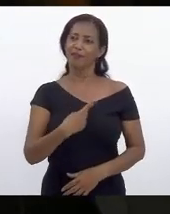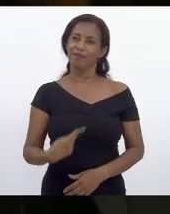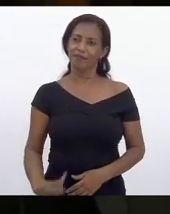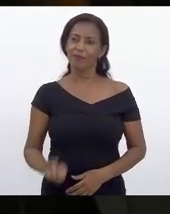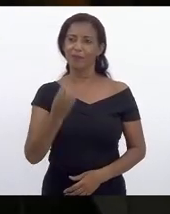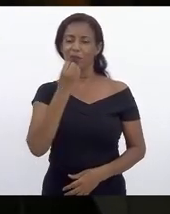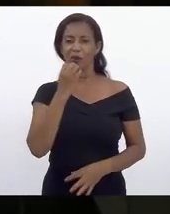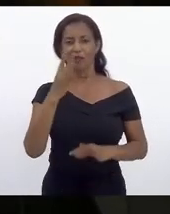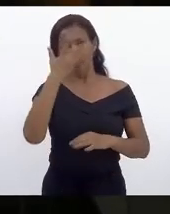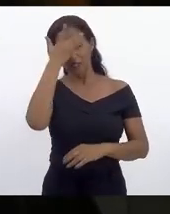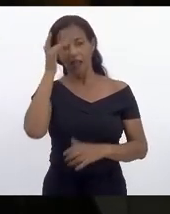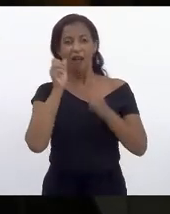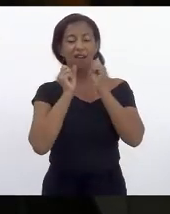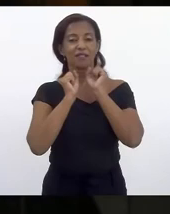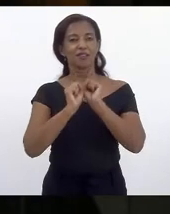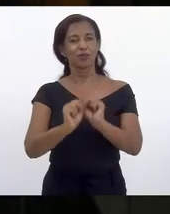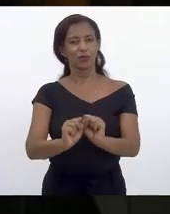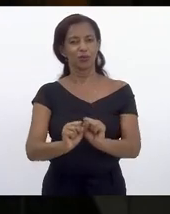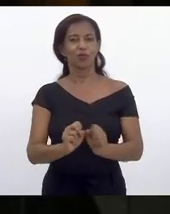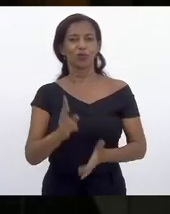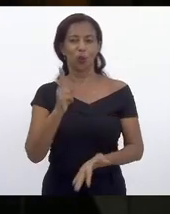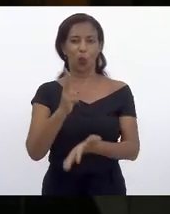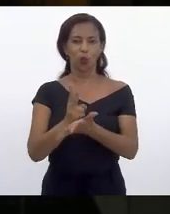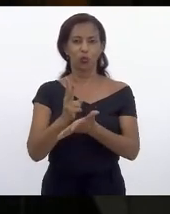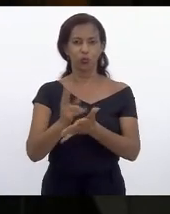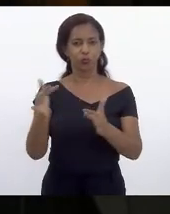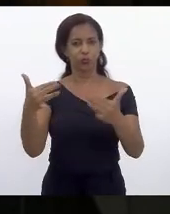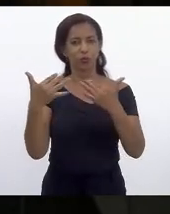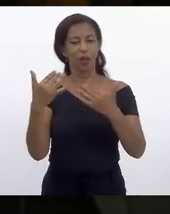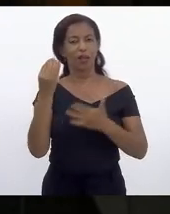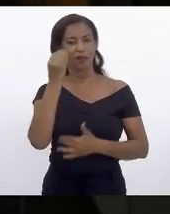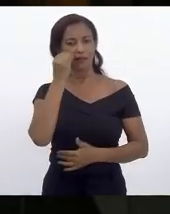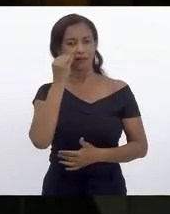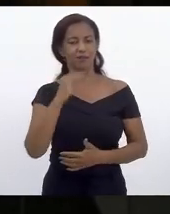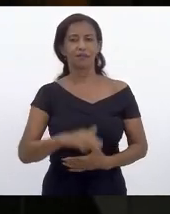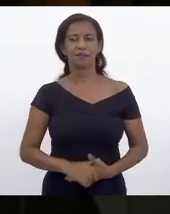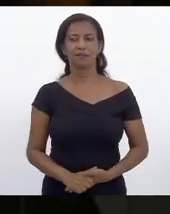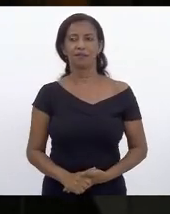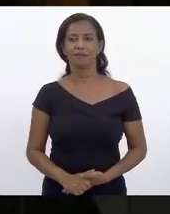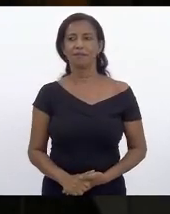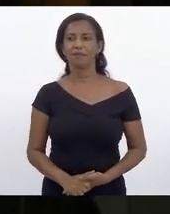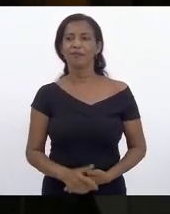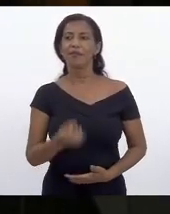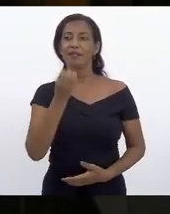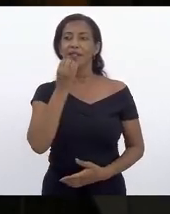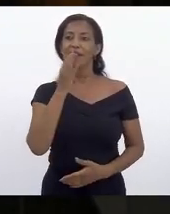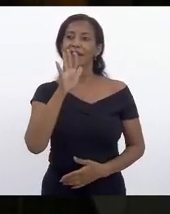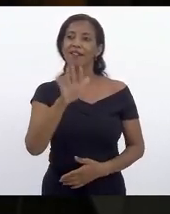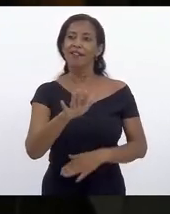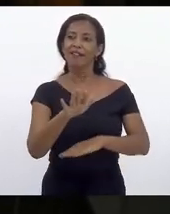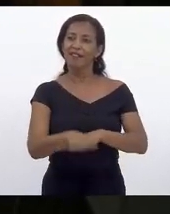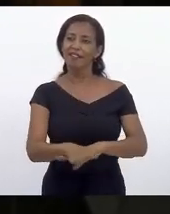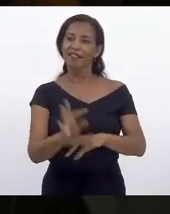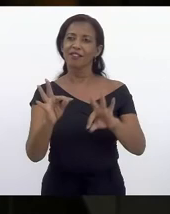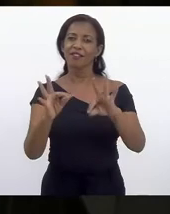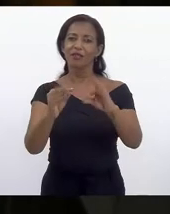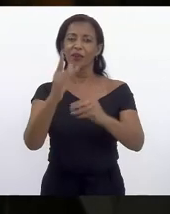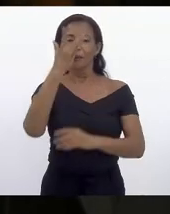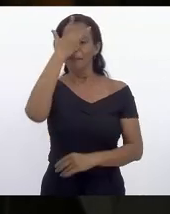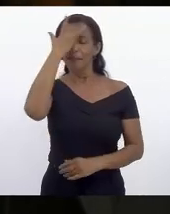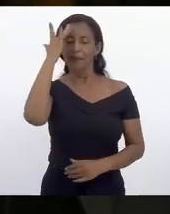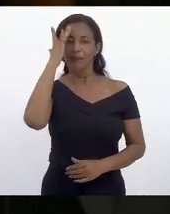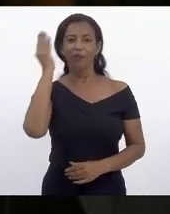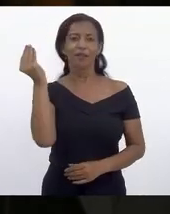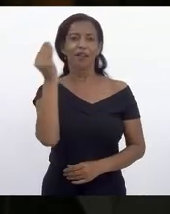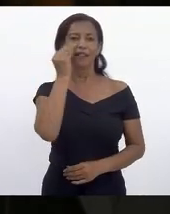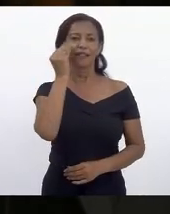Boa tarde a todos os assessores que ainda estão aqui dentro do plenário. Boa tarde a todas as pessoas que